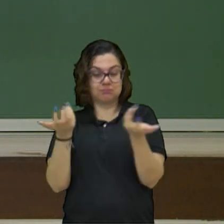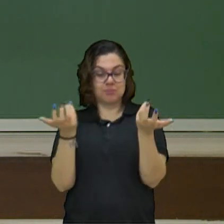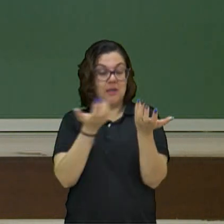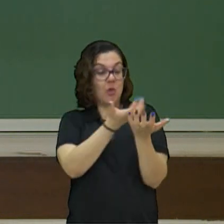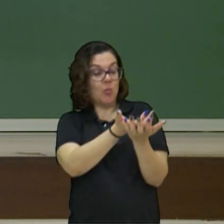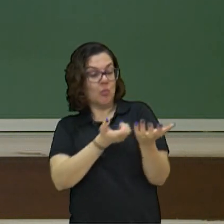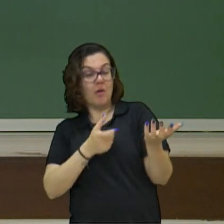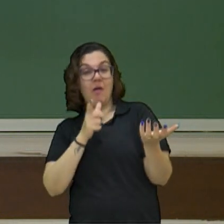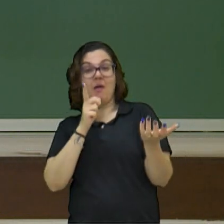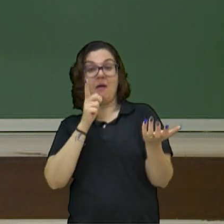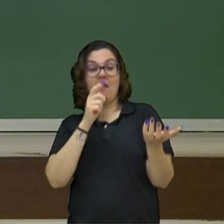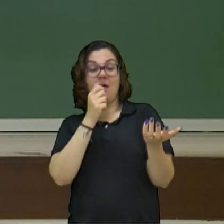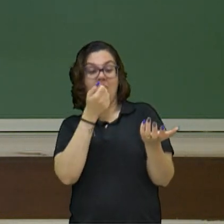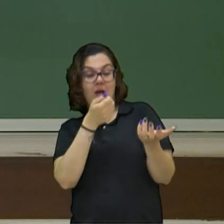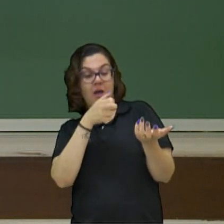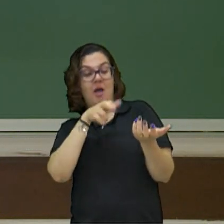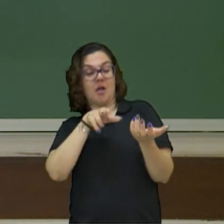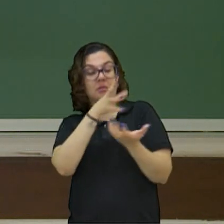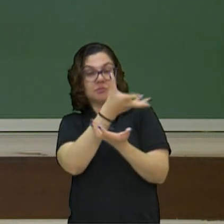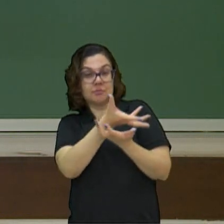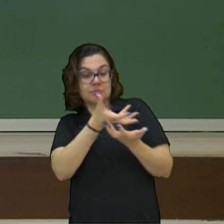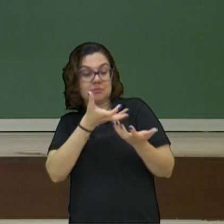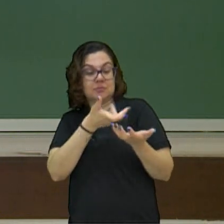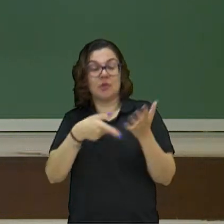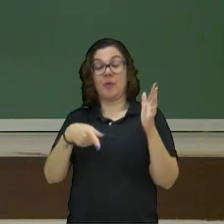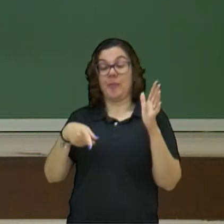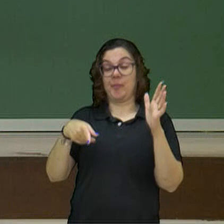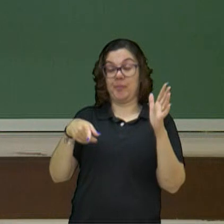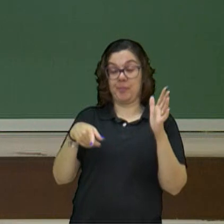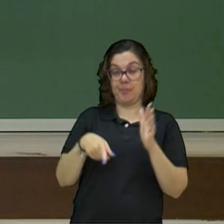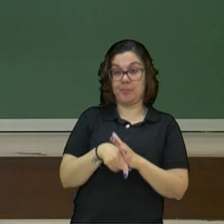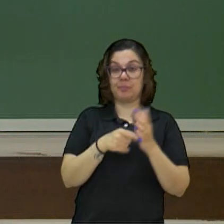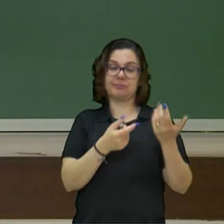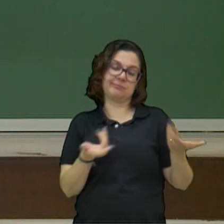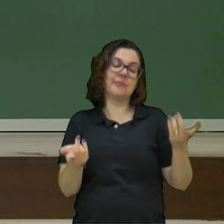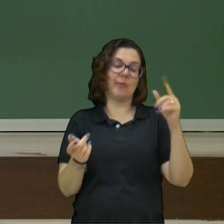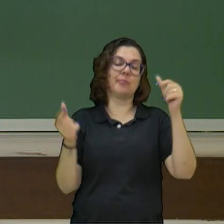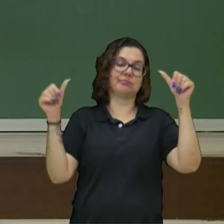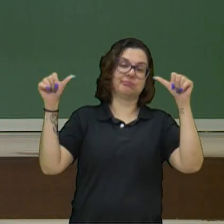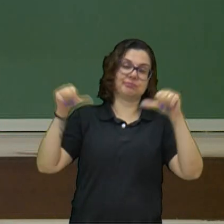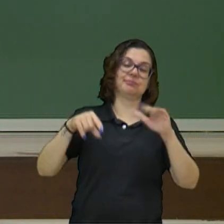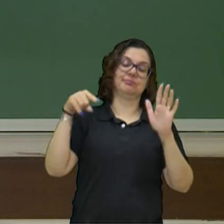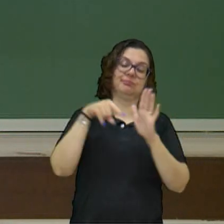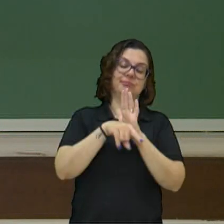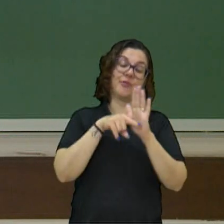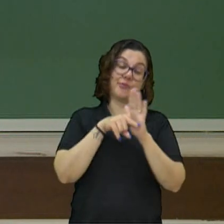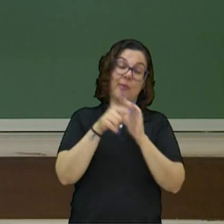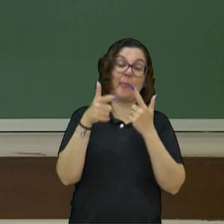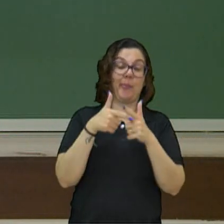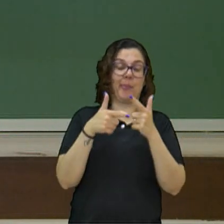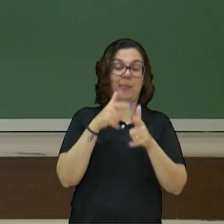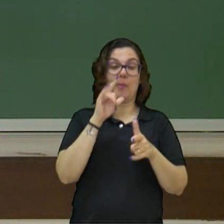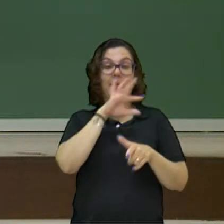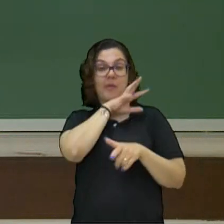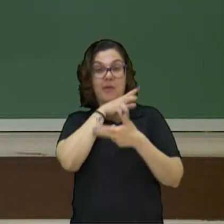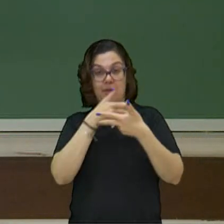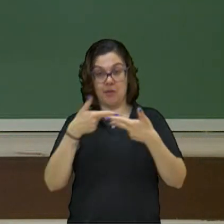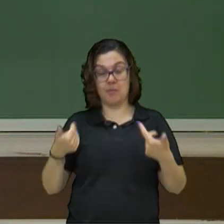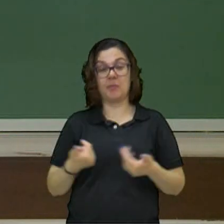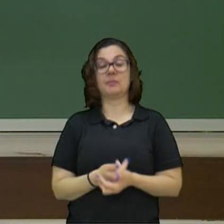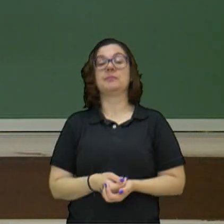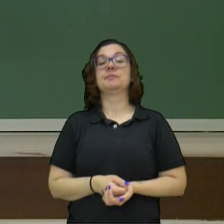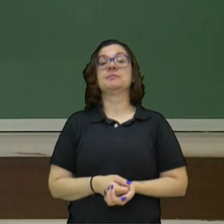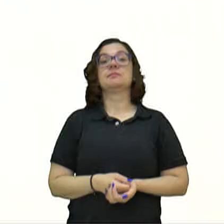o oxigênio da água isso é muito prejudicial para os animais o que as plantas aquáticas